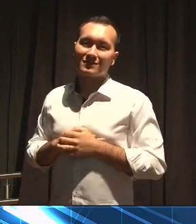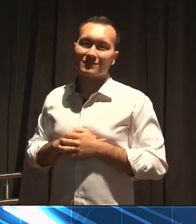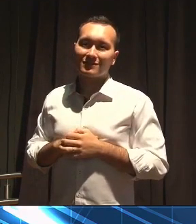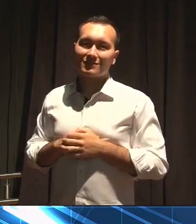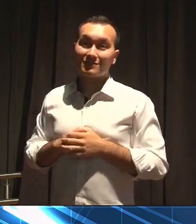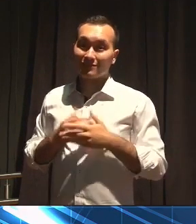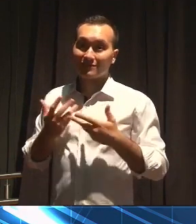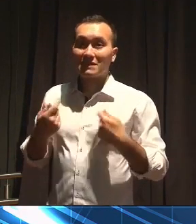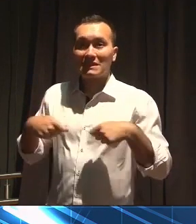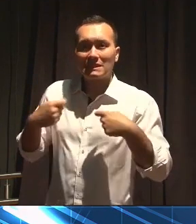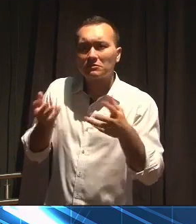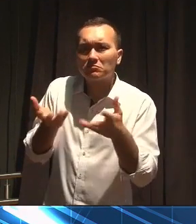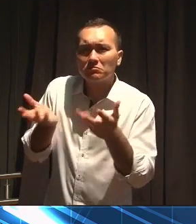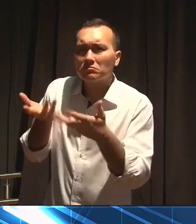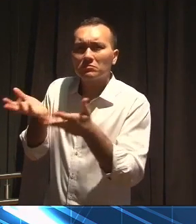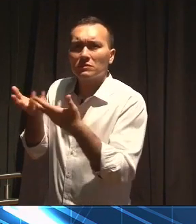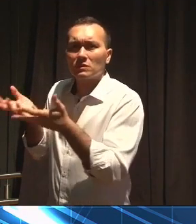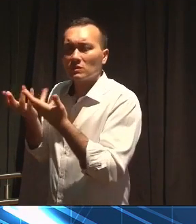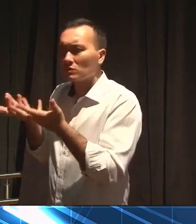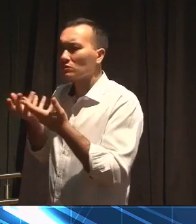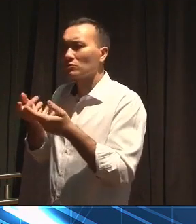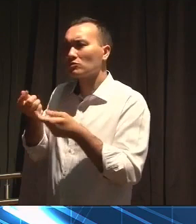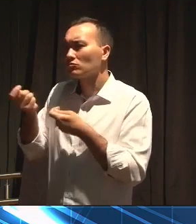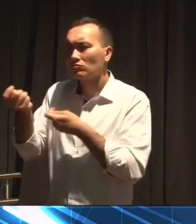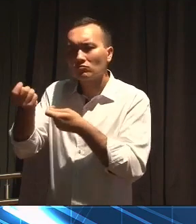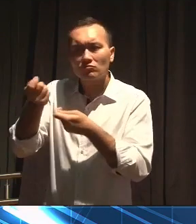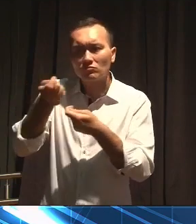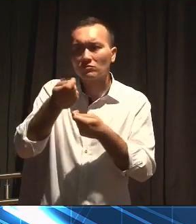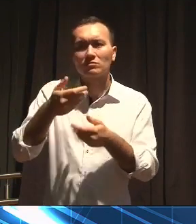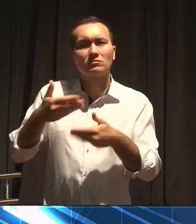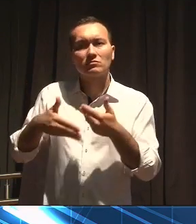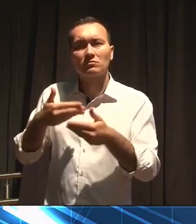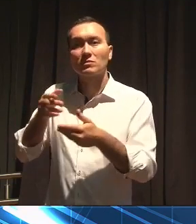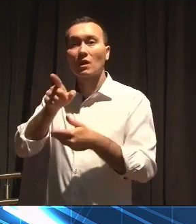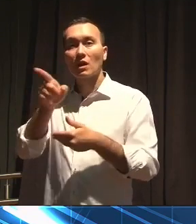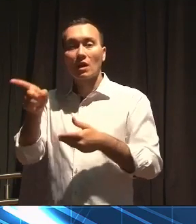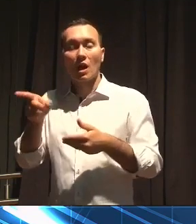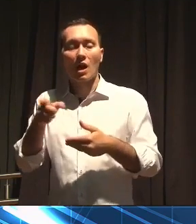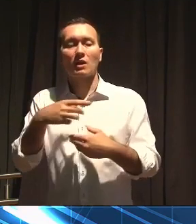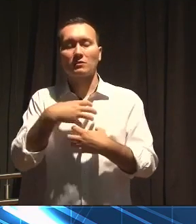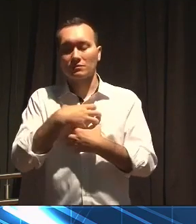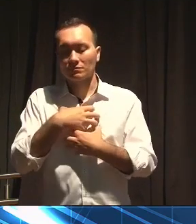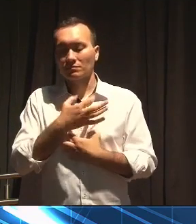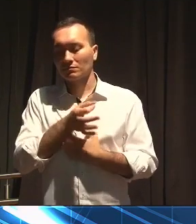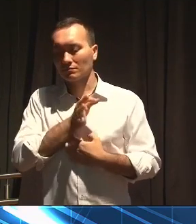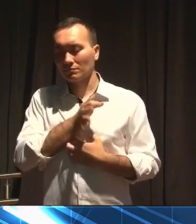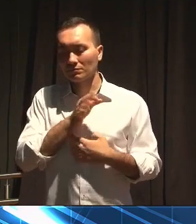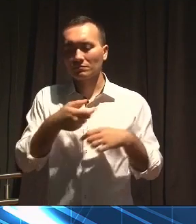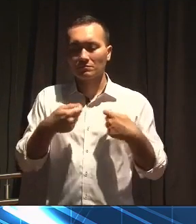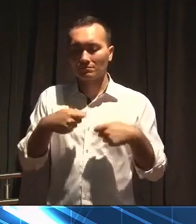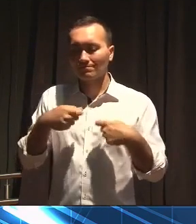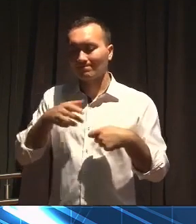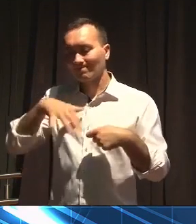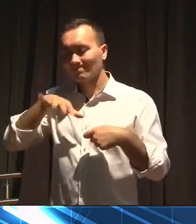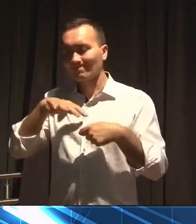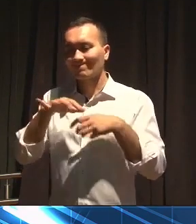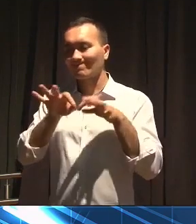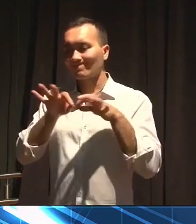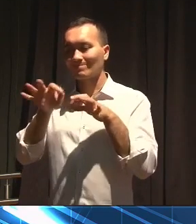entrar na ideia de que precisa se economizar e precisa se ter um custo muito menor com cloud.